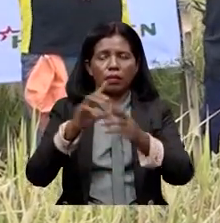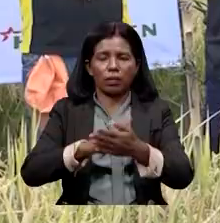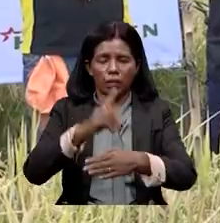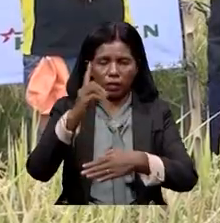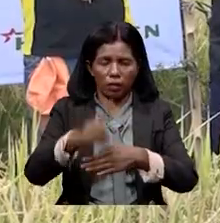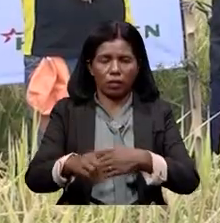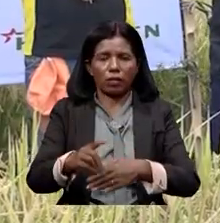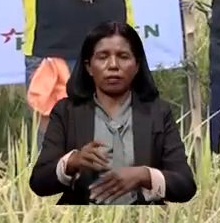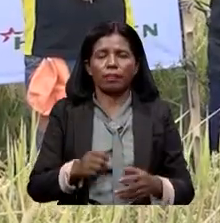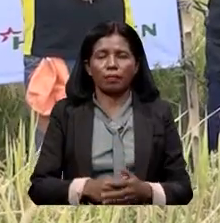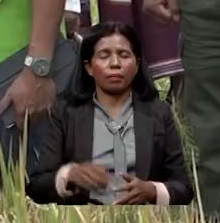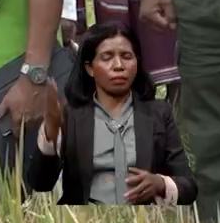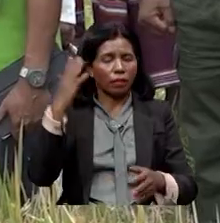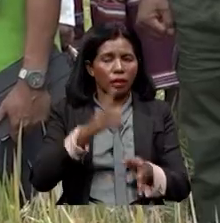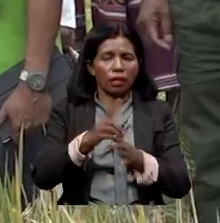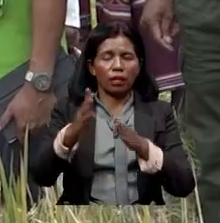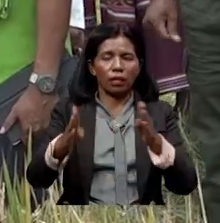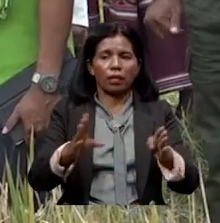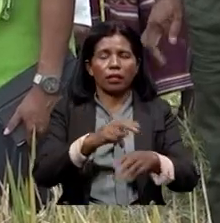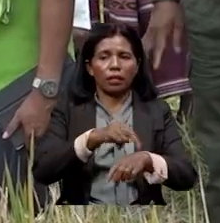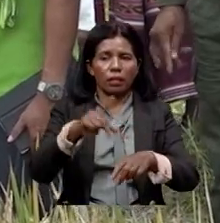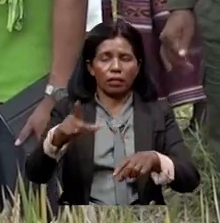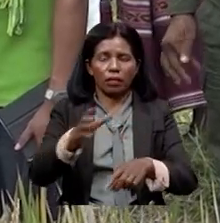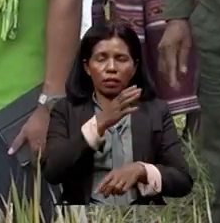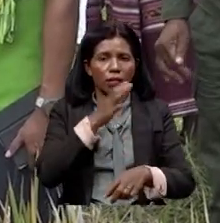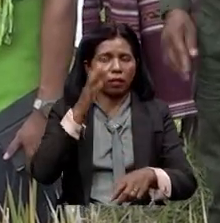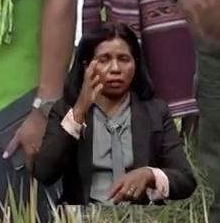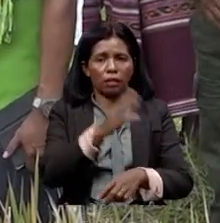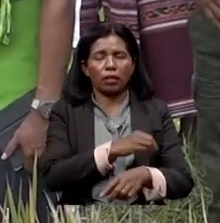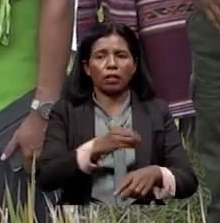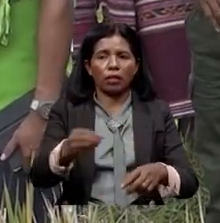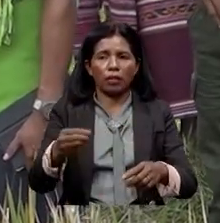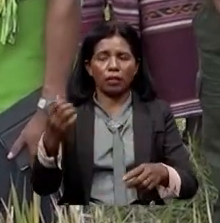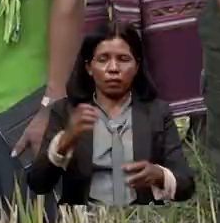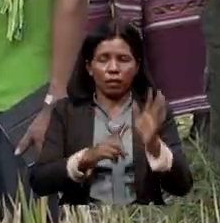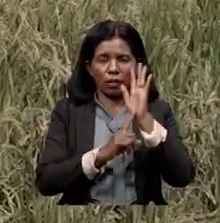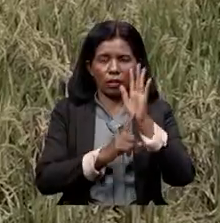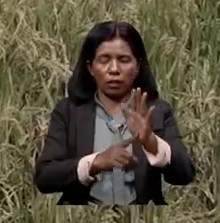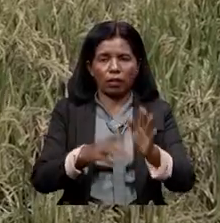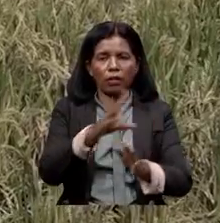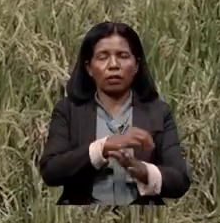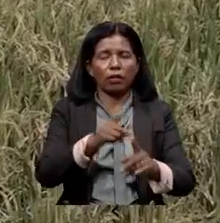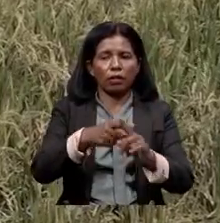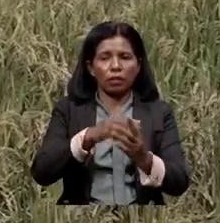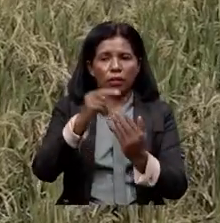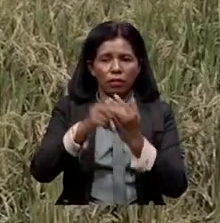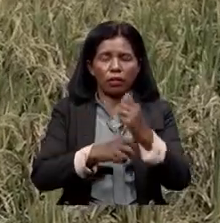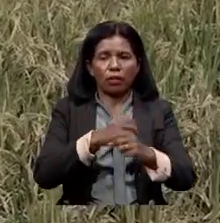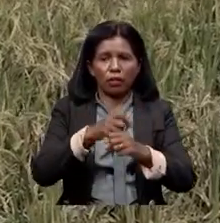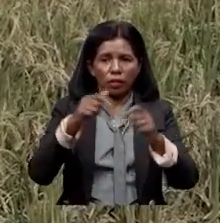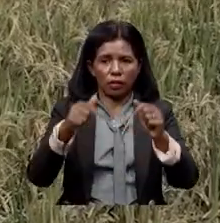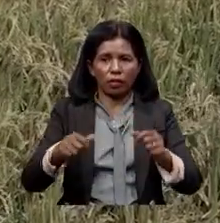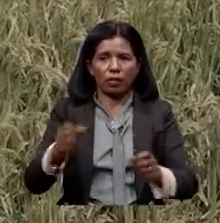setor agricultura. Antes ne diretor Direção Nacional Agricultura no Horticultura informa e fim fula novembro tinang ne